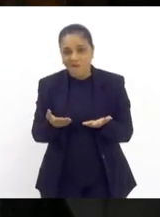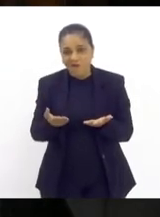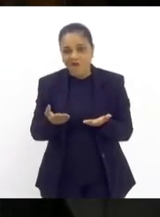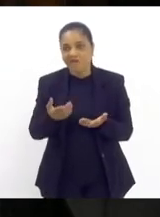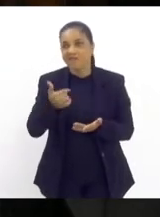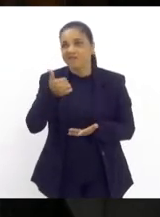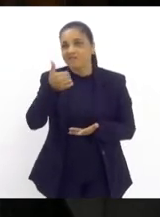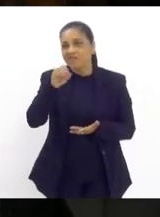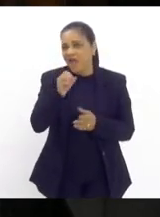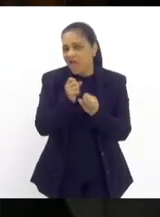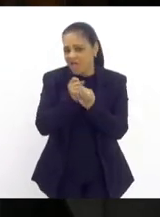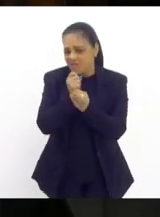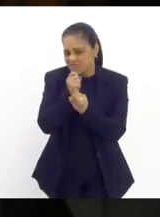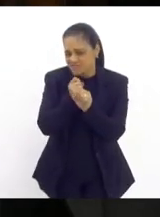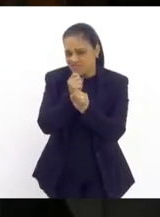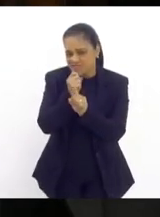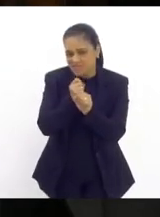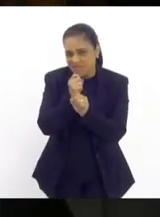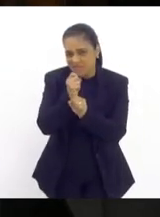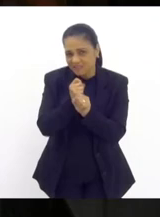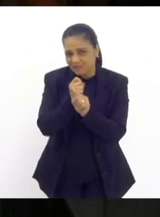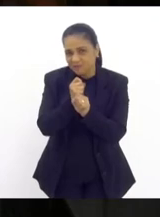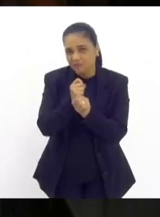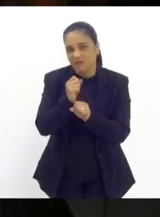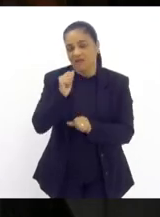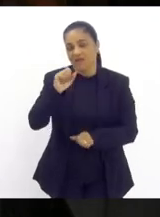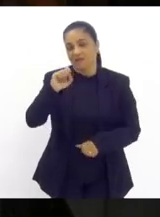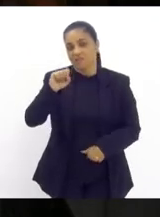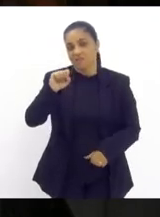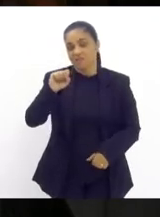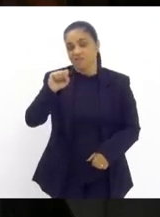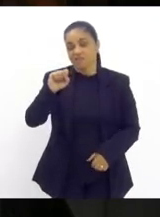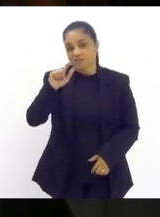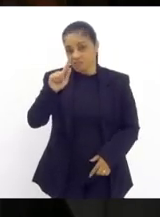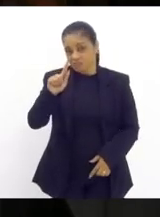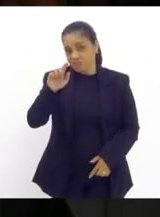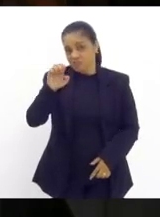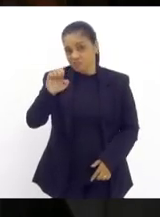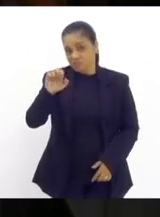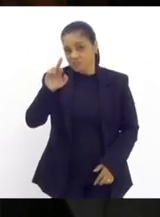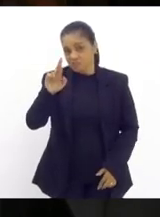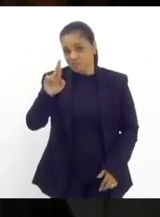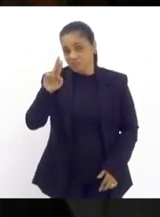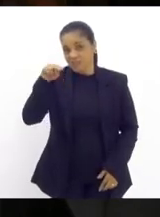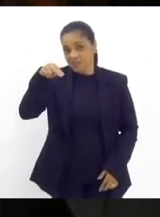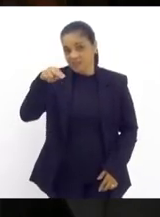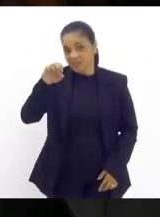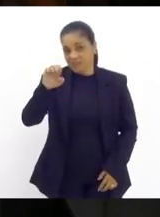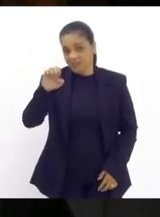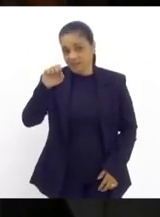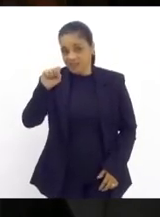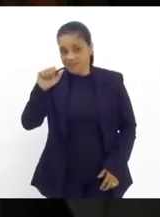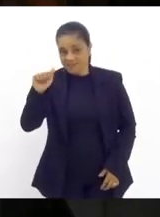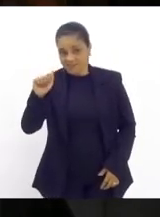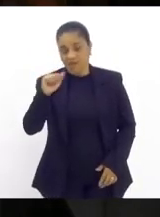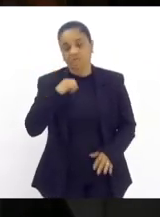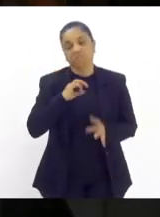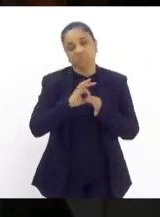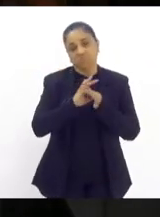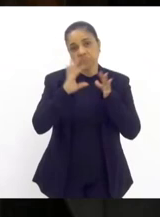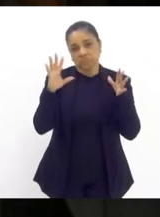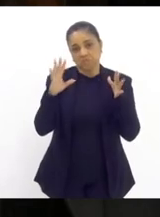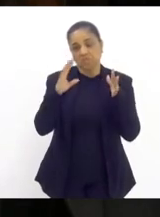década que a genesa teve autorização para fazer um concurso público